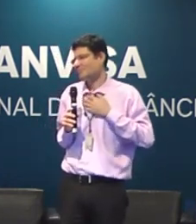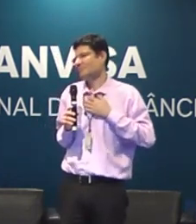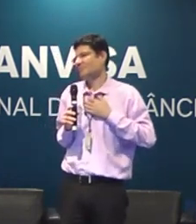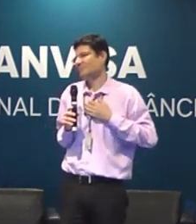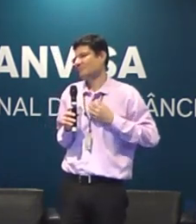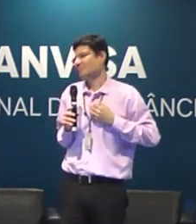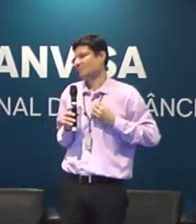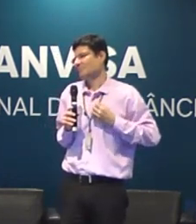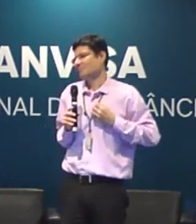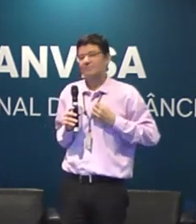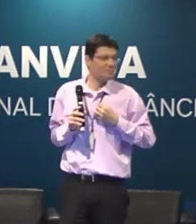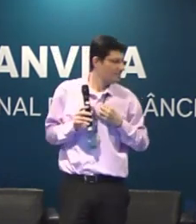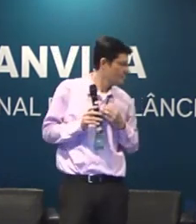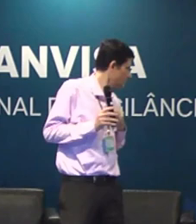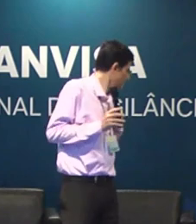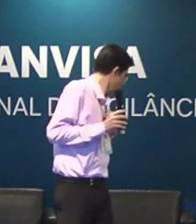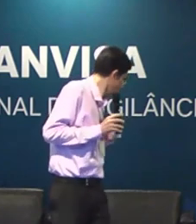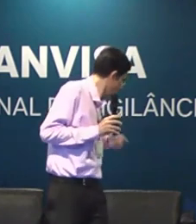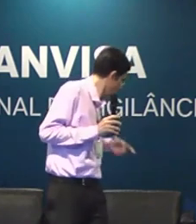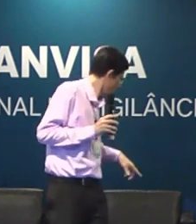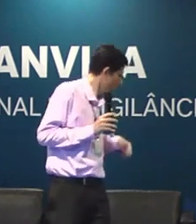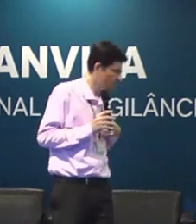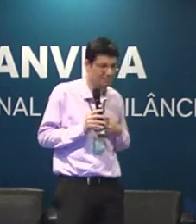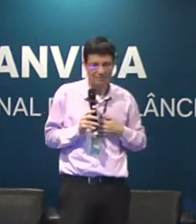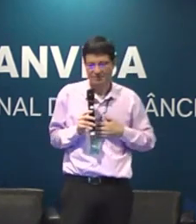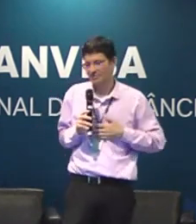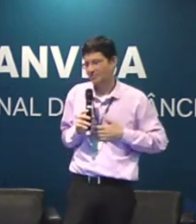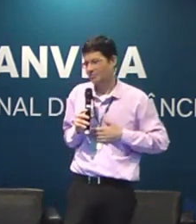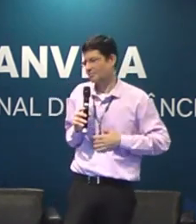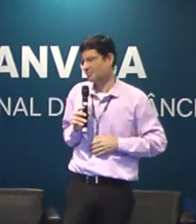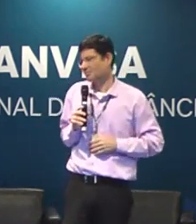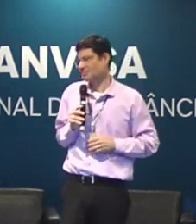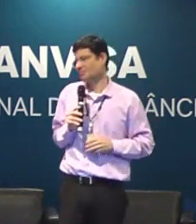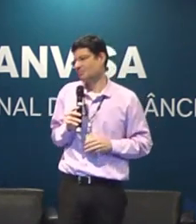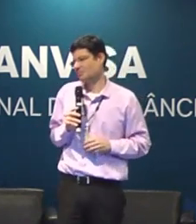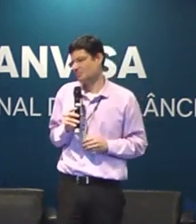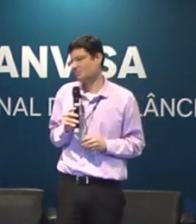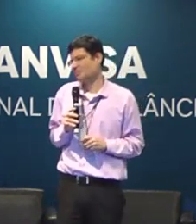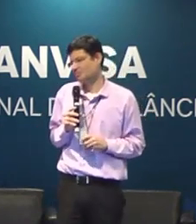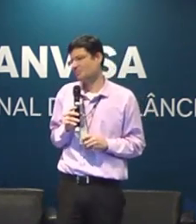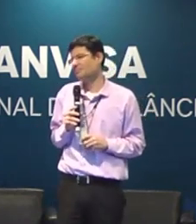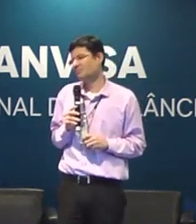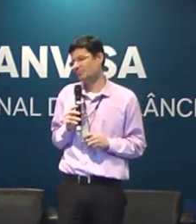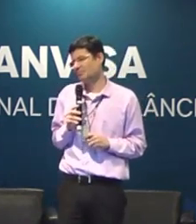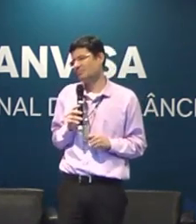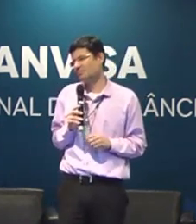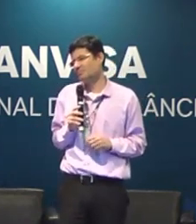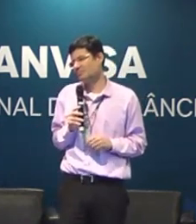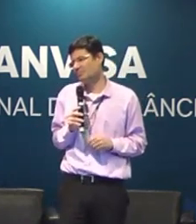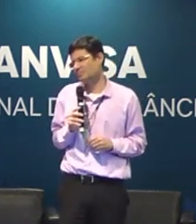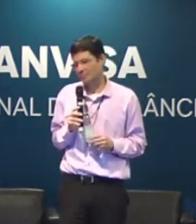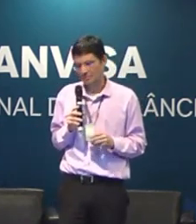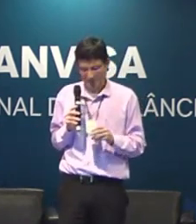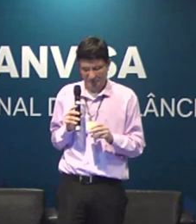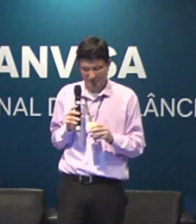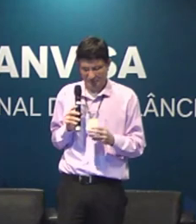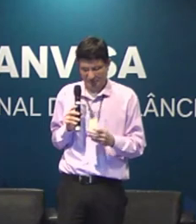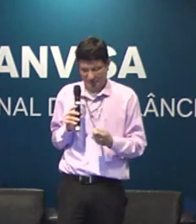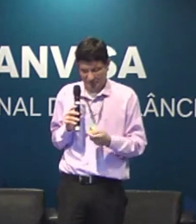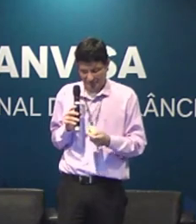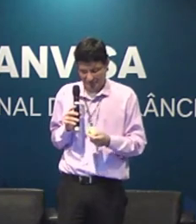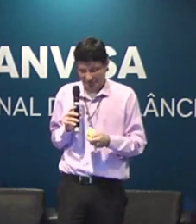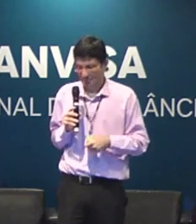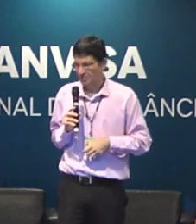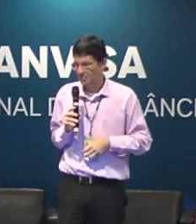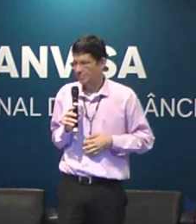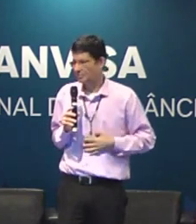coisa e que casa perfeitamente com o momento que a gente está tentando viver na Bahia e que